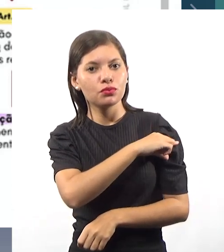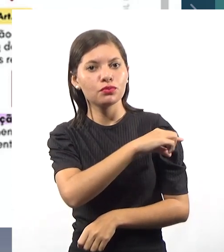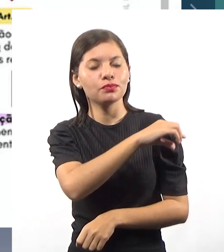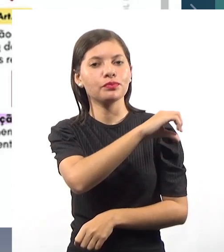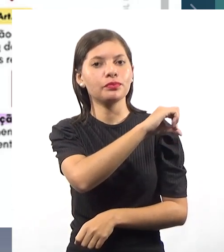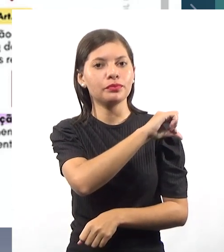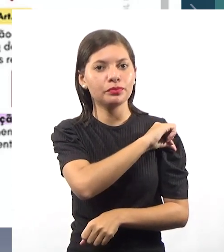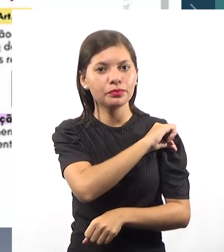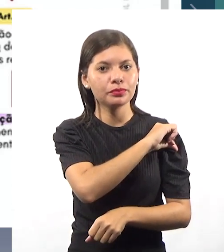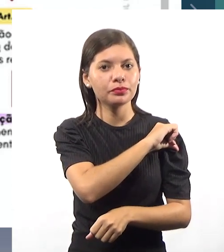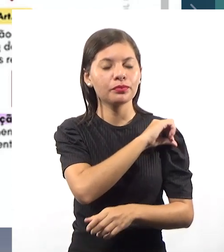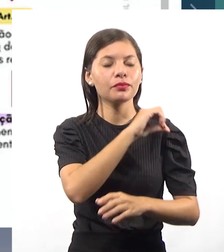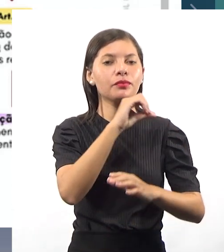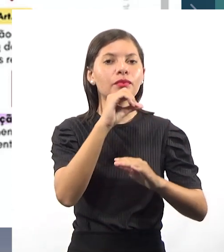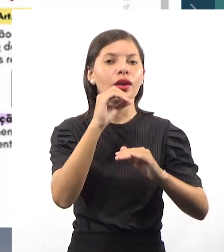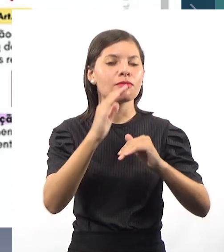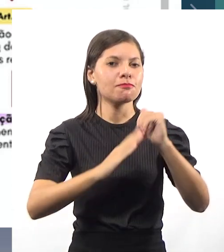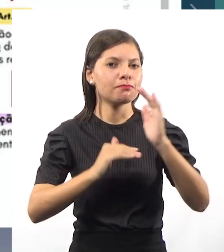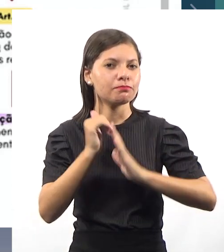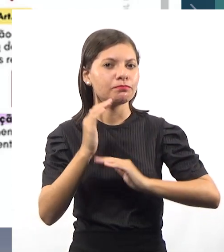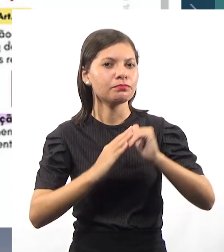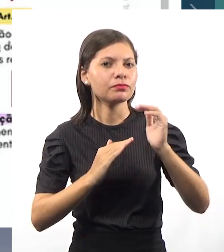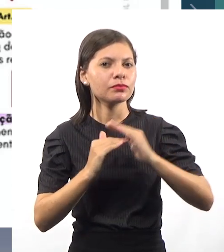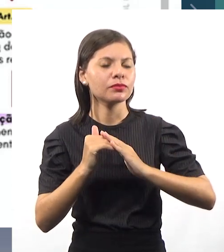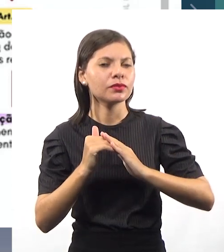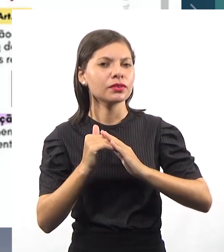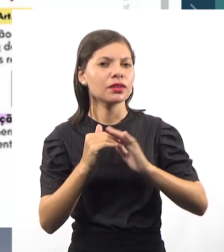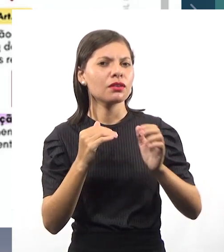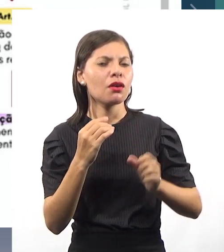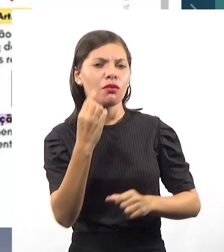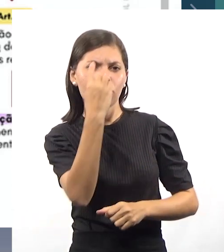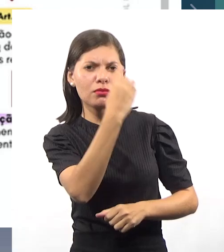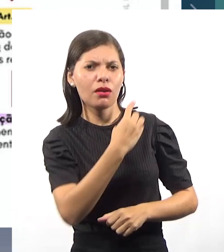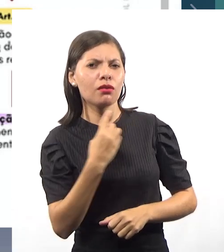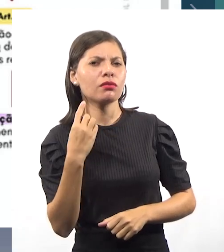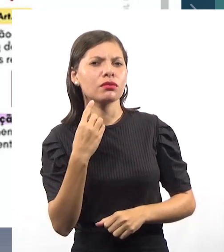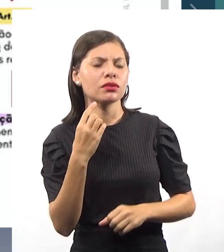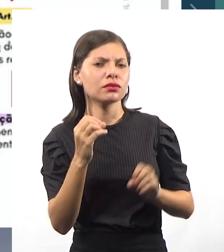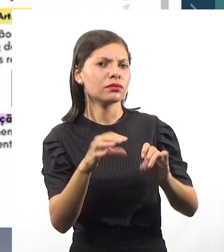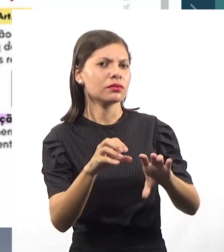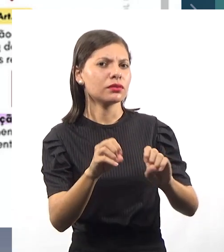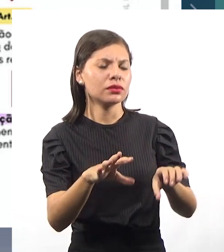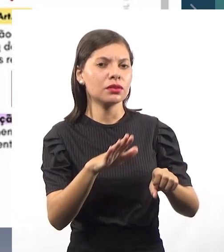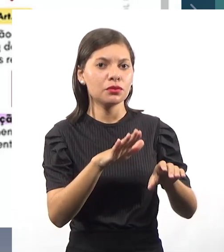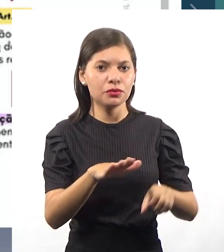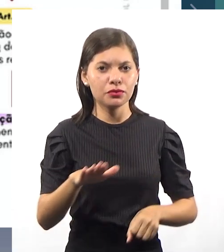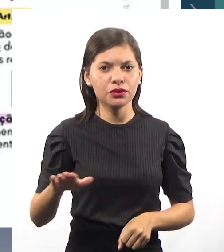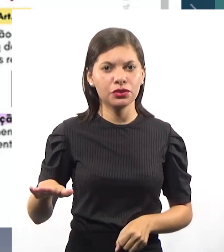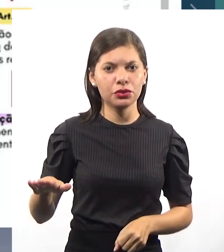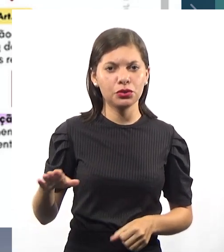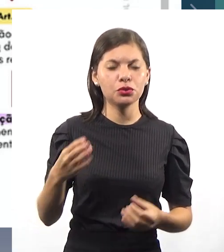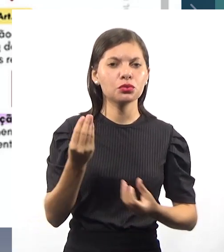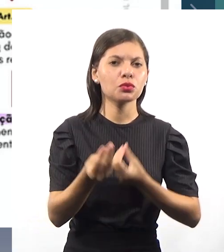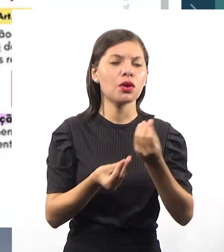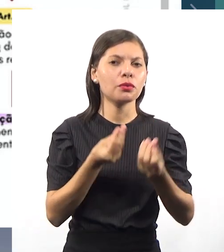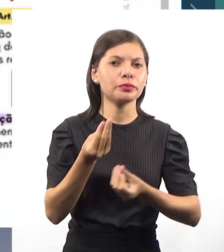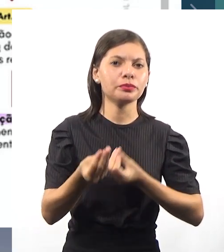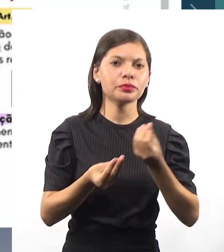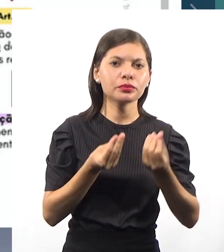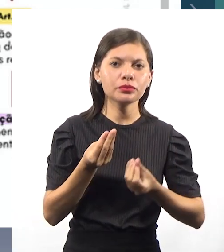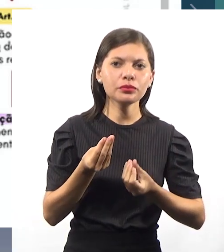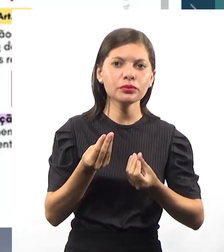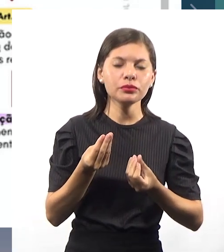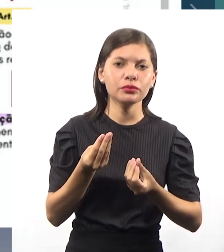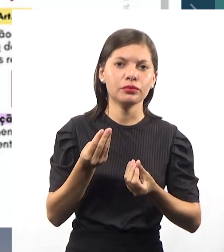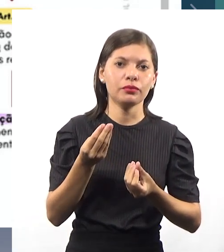uma preparação para o ensino fundamental. Qual que é a carga horária da educação infantil? A carga horária da educação infantil, a